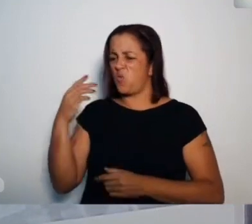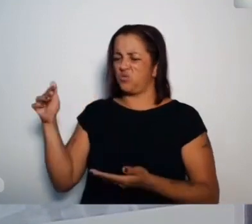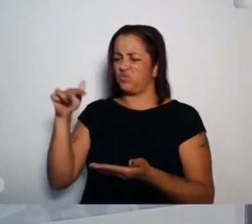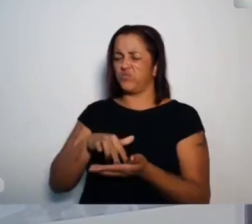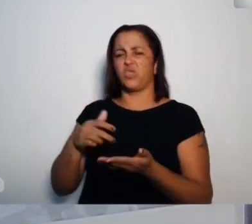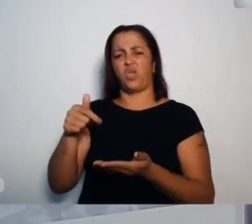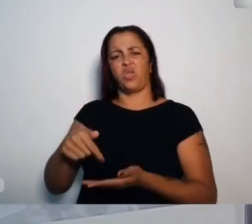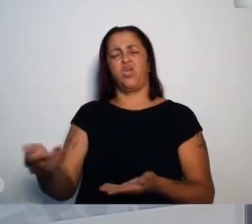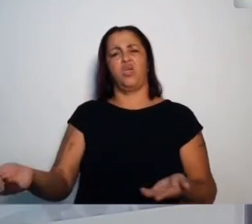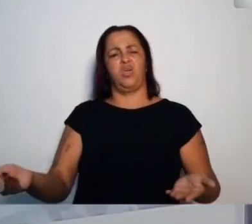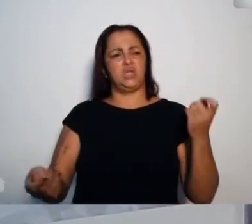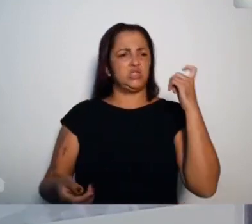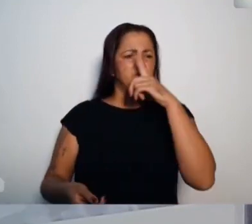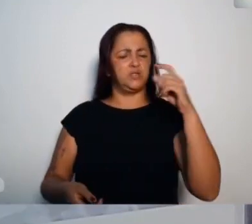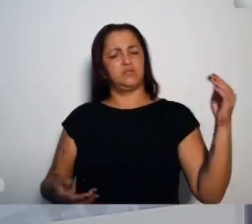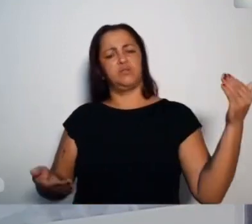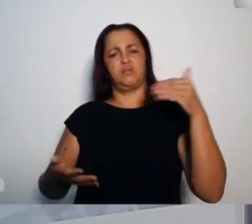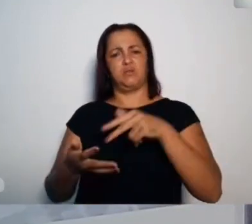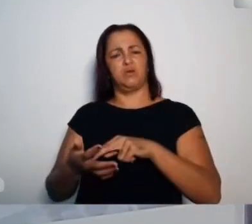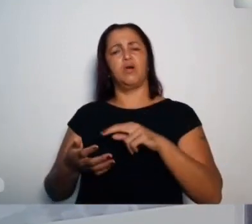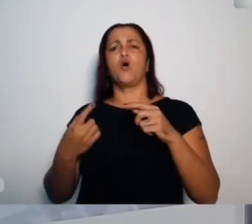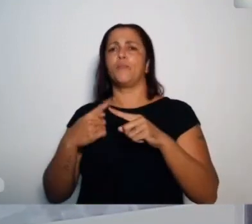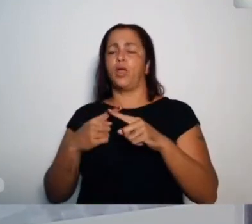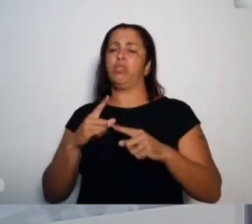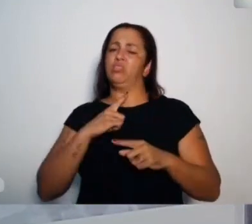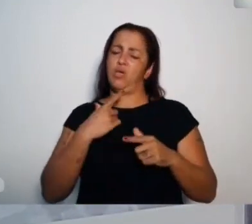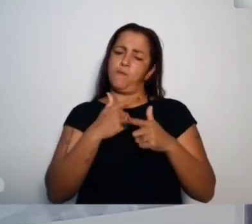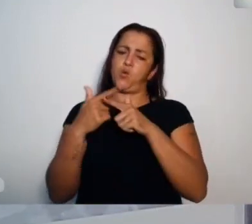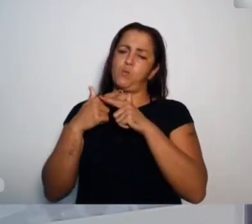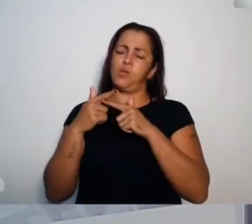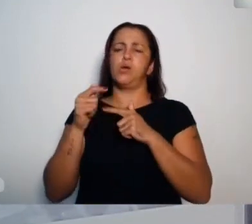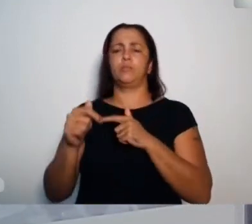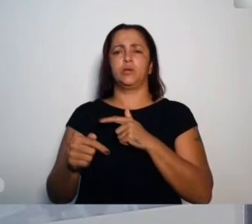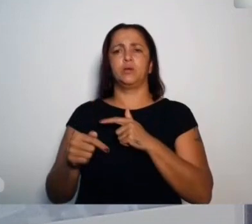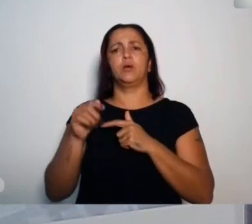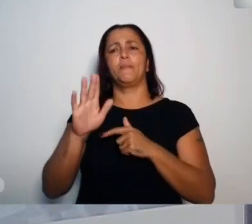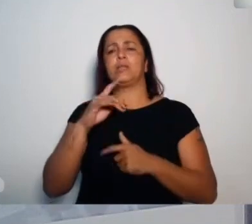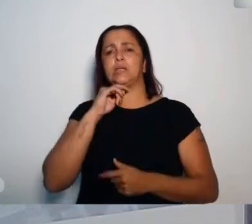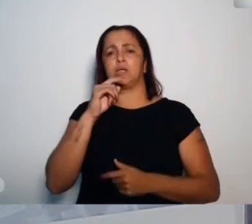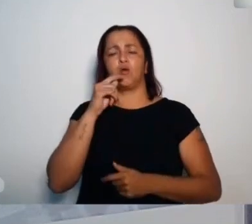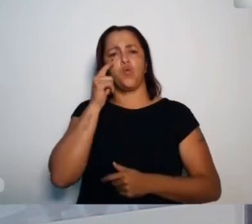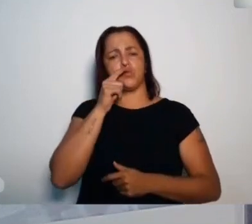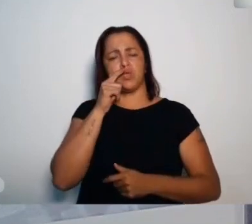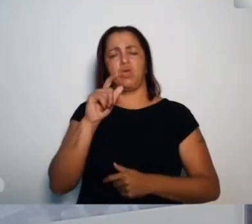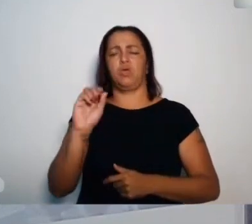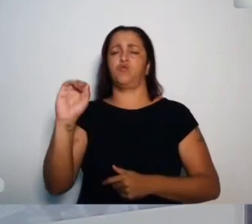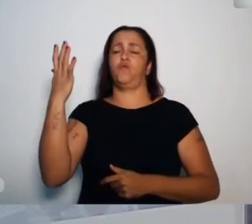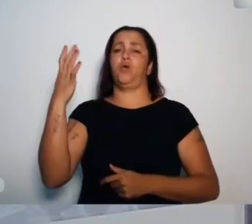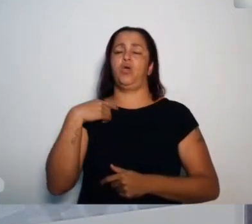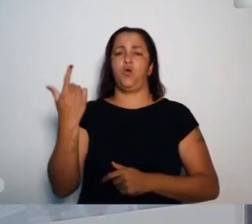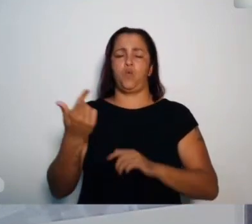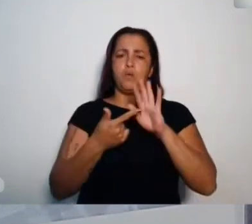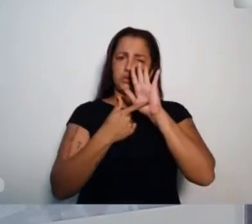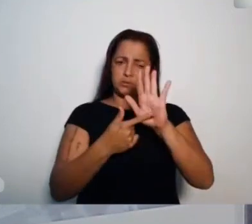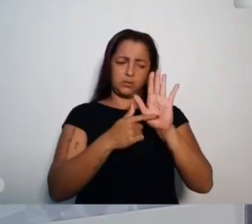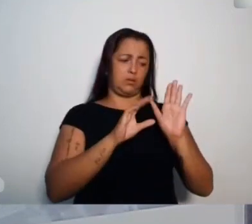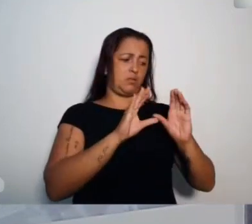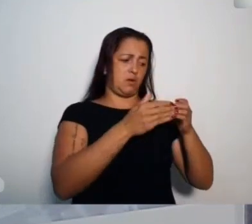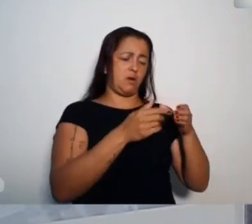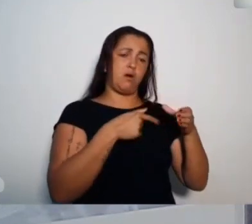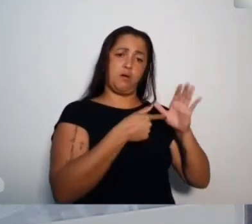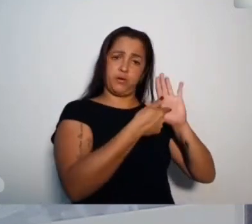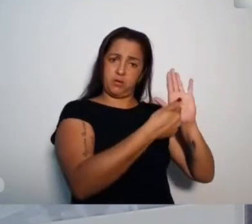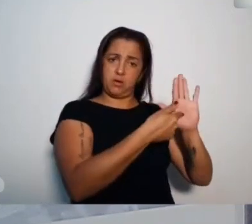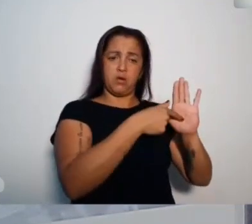É muito difícil aparecer político aqui, porque tem muitos problemas e ninguém consegue resolver. Imediatamente apresentei isso aqui na Câmara, levei para o